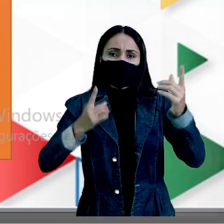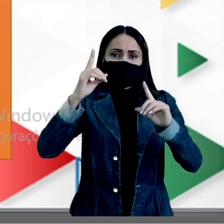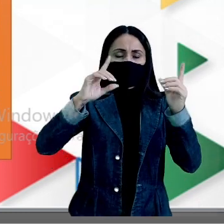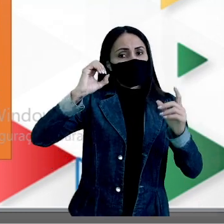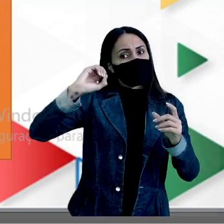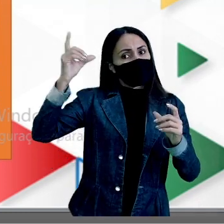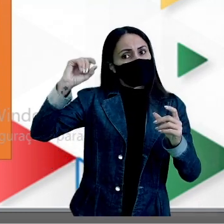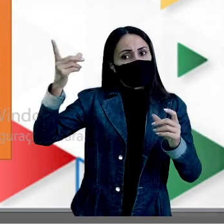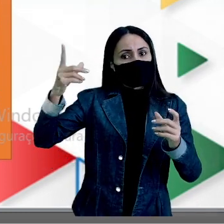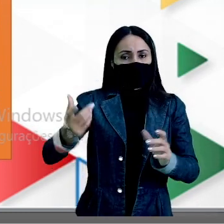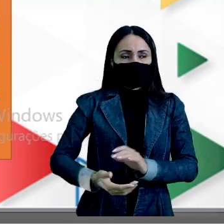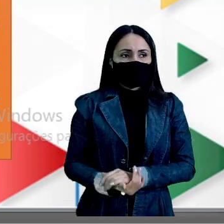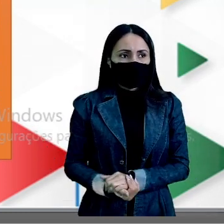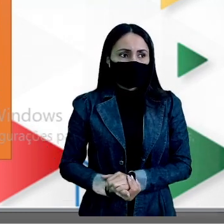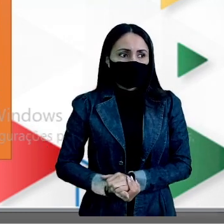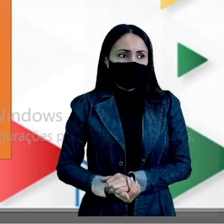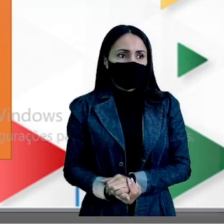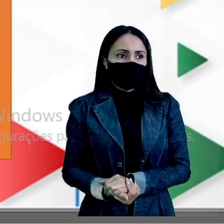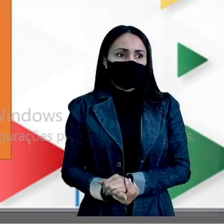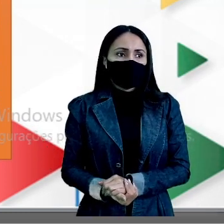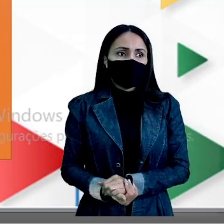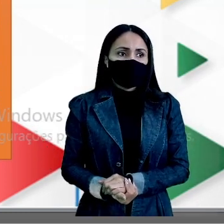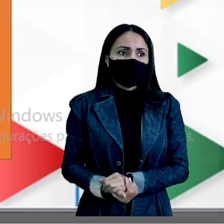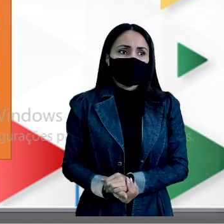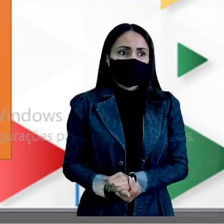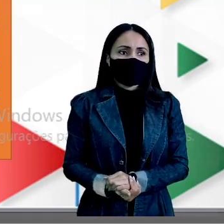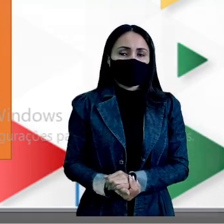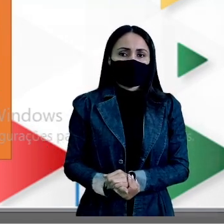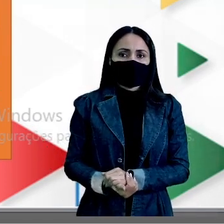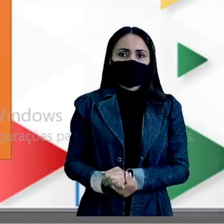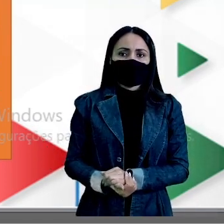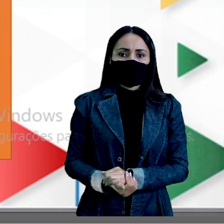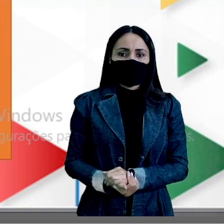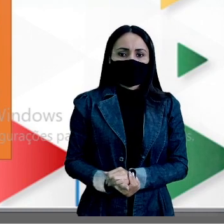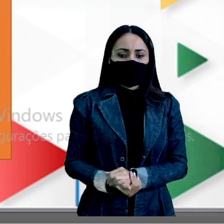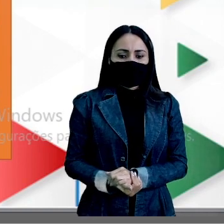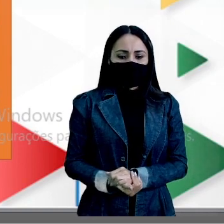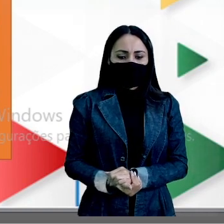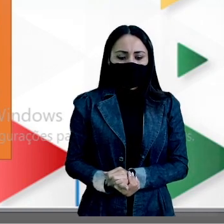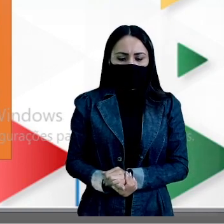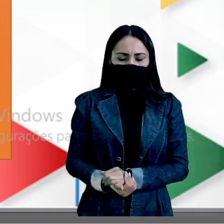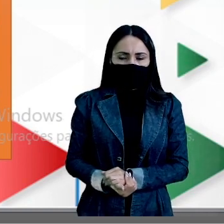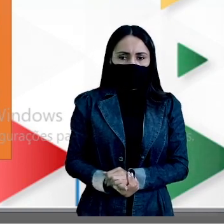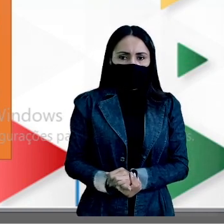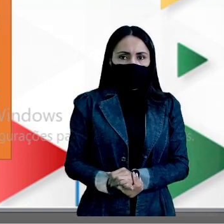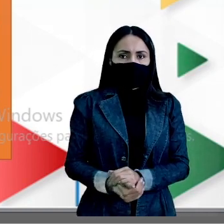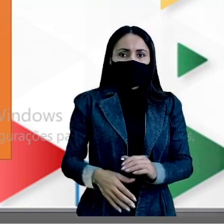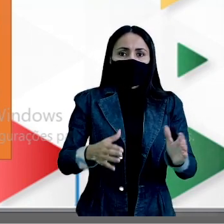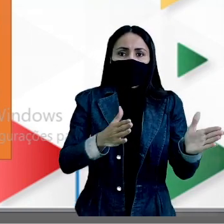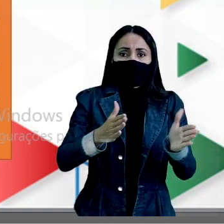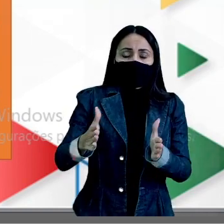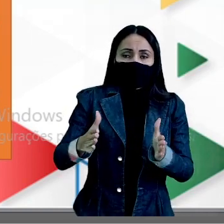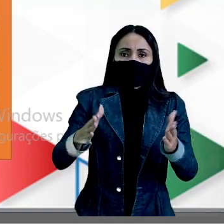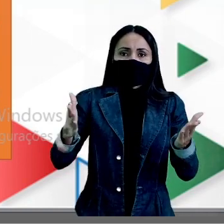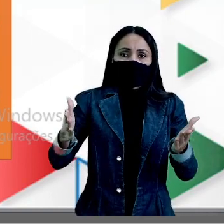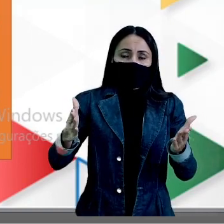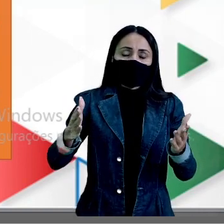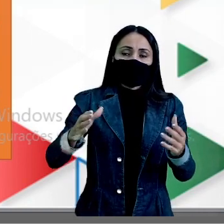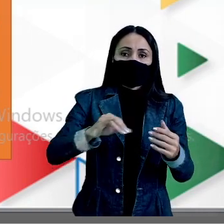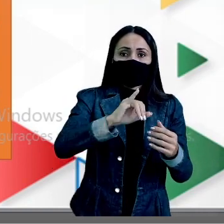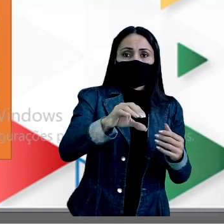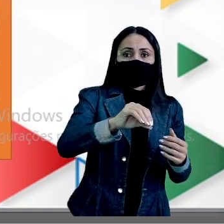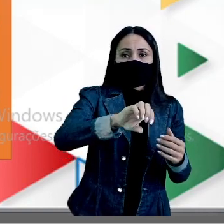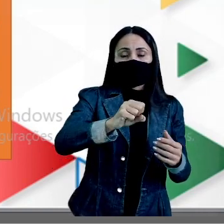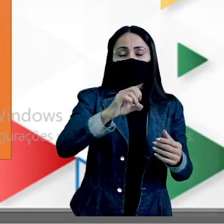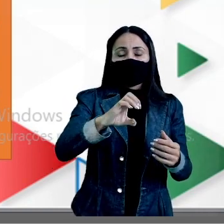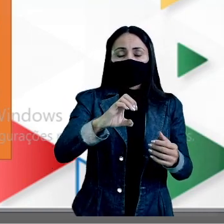O exímio entalhador Benedito Bernardino da Silva, ou Benedito Barbaça, o encardenador Cosmo José dos Santos, o pintor de paredes